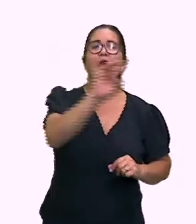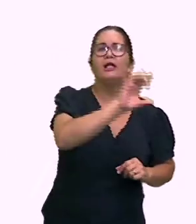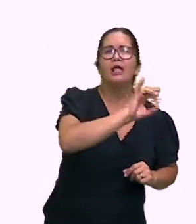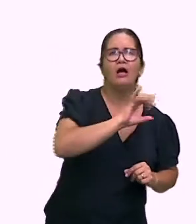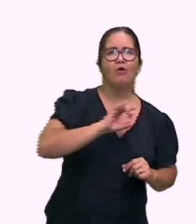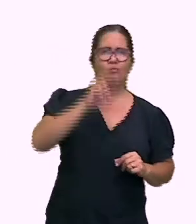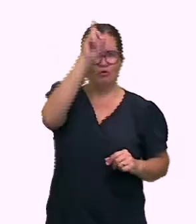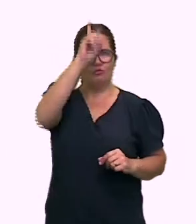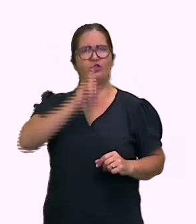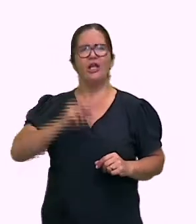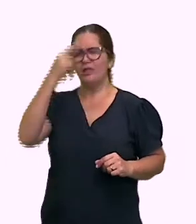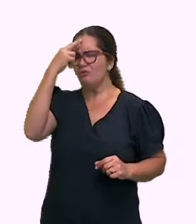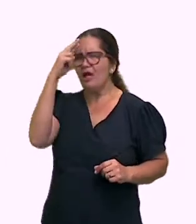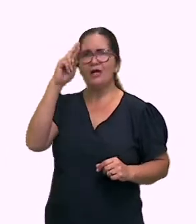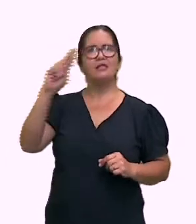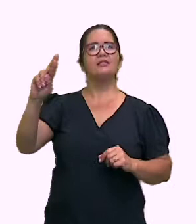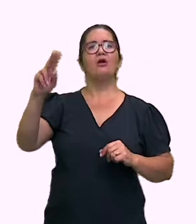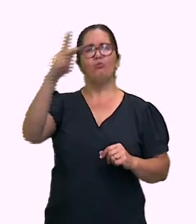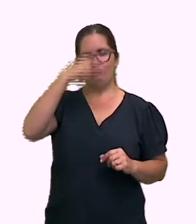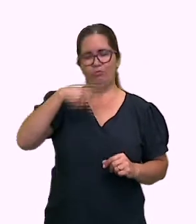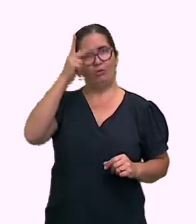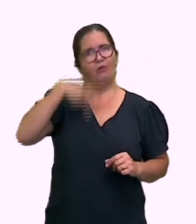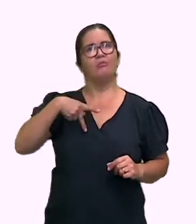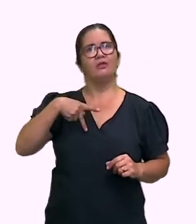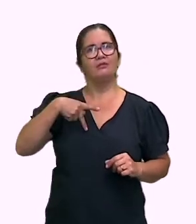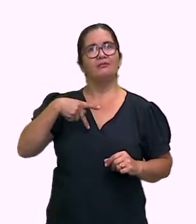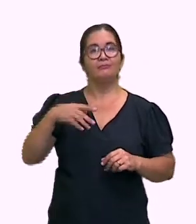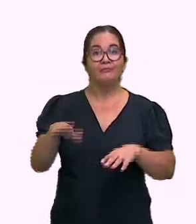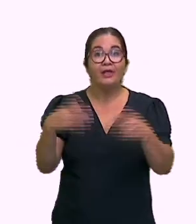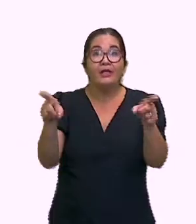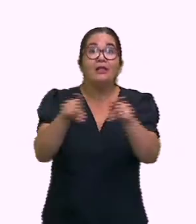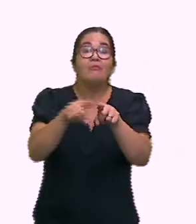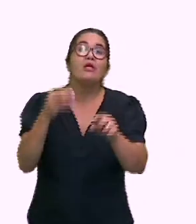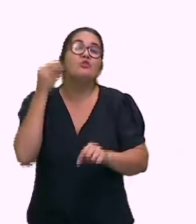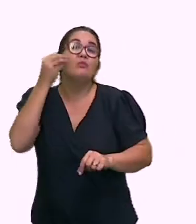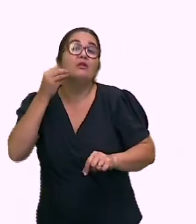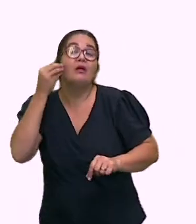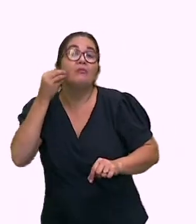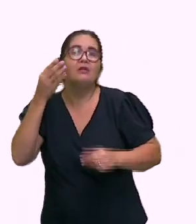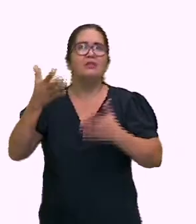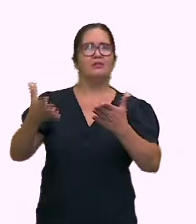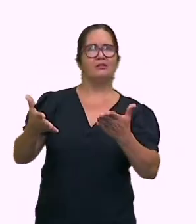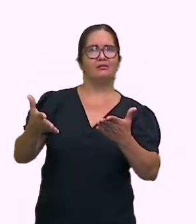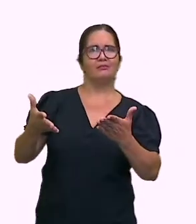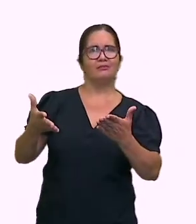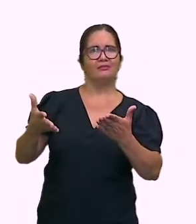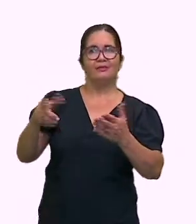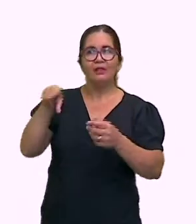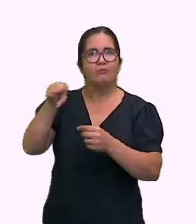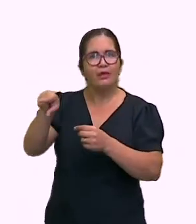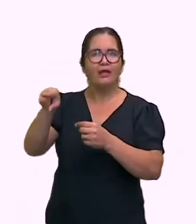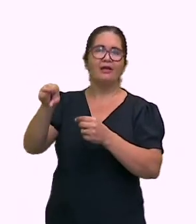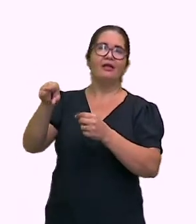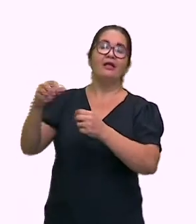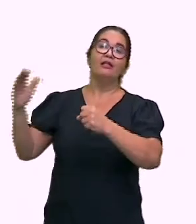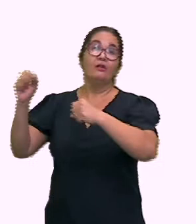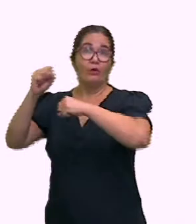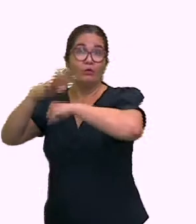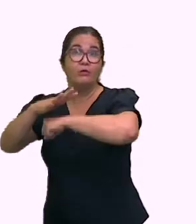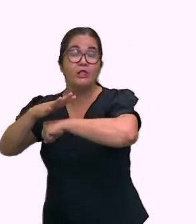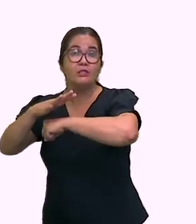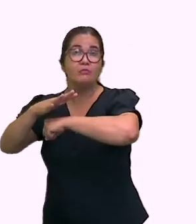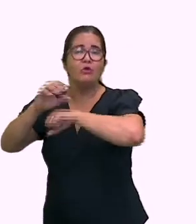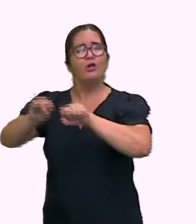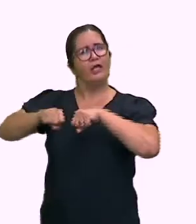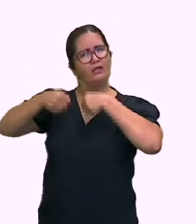o experimentalismo. Ótimo, pois o experimentalismo, junto com o